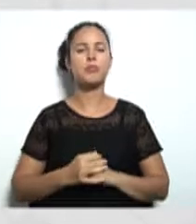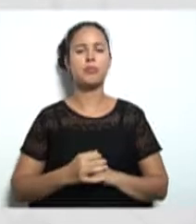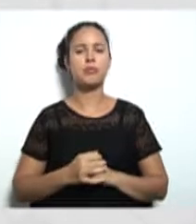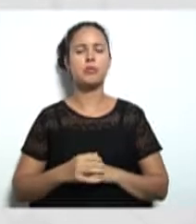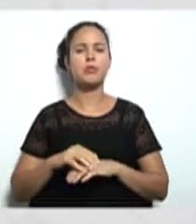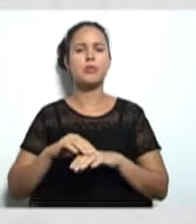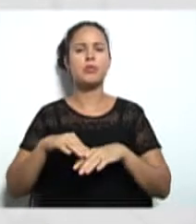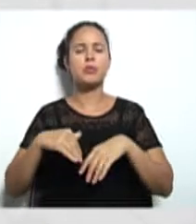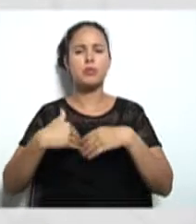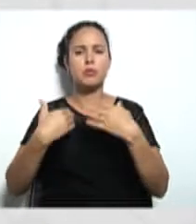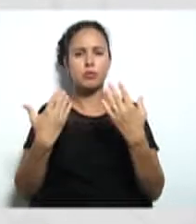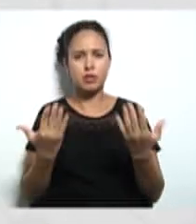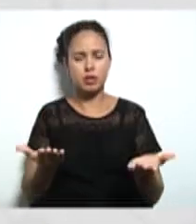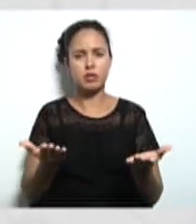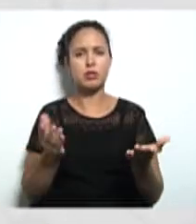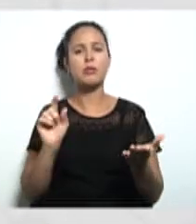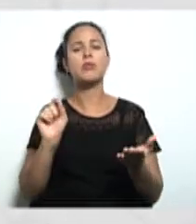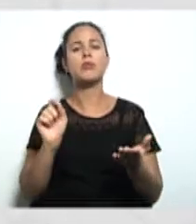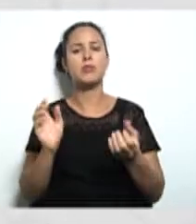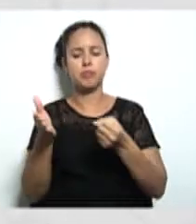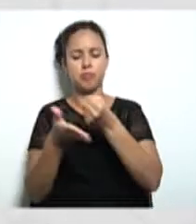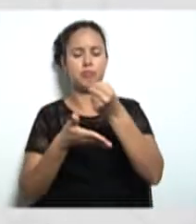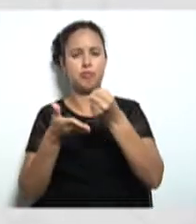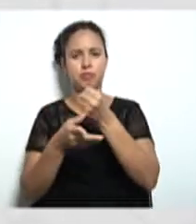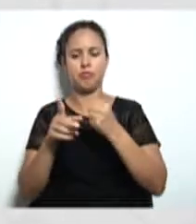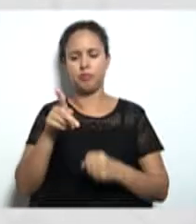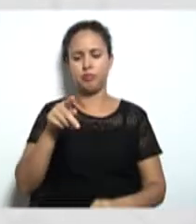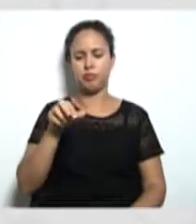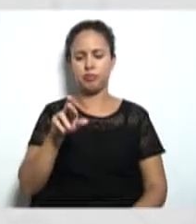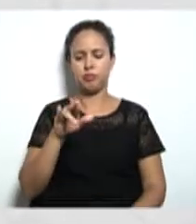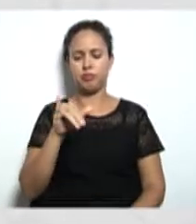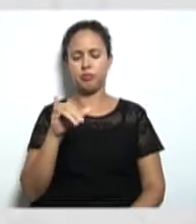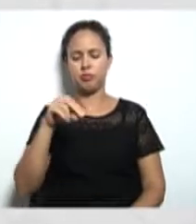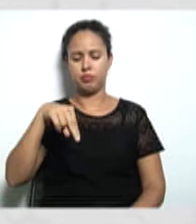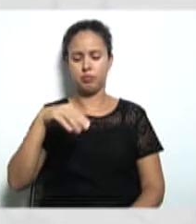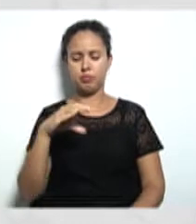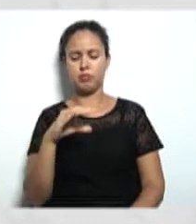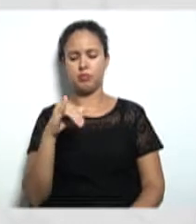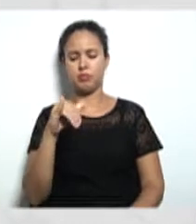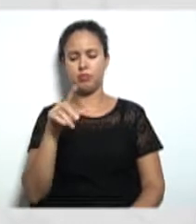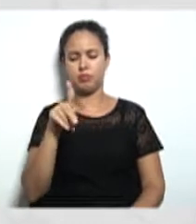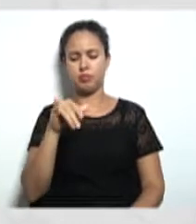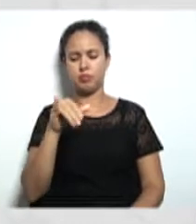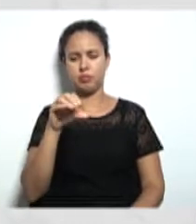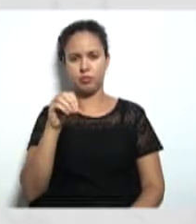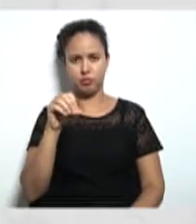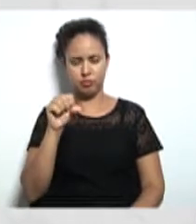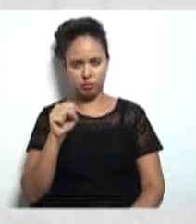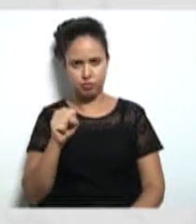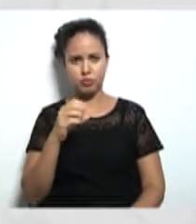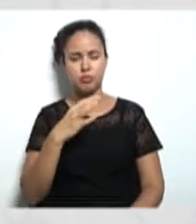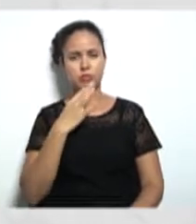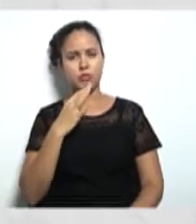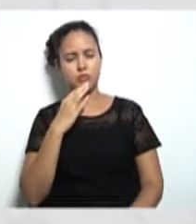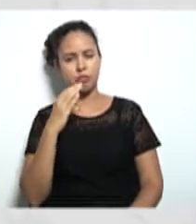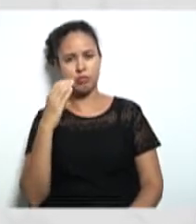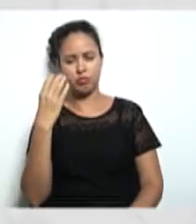são, então, os princípios do conhecimento científico? Olha só, eu tenho a